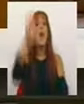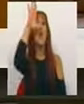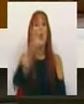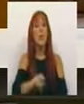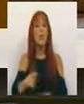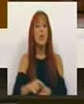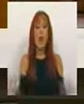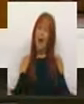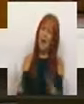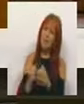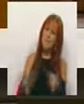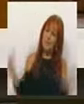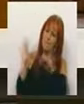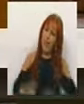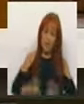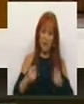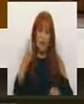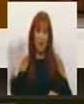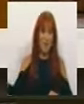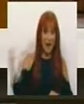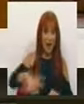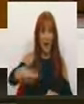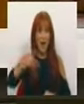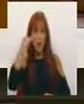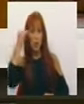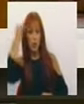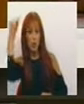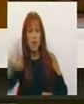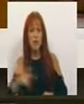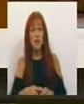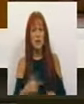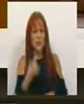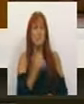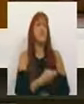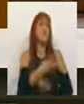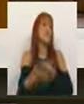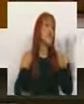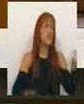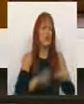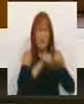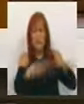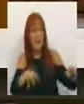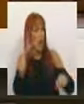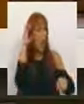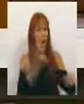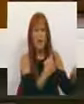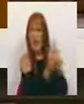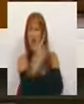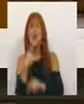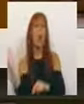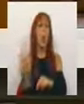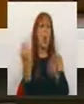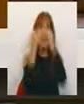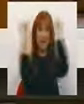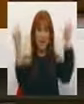a captar mais investimento estrangeiro na área do turismo existem muitas campanhas do tais de renome internacional